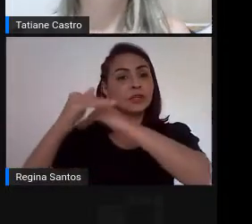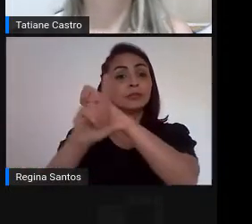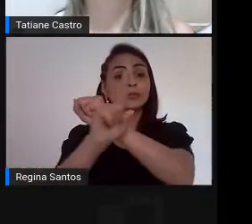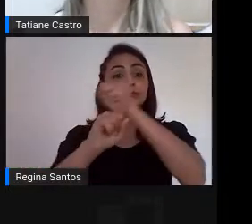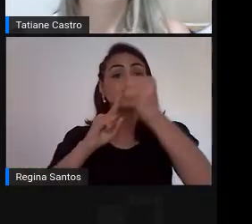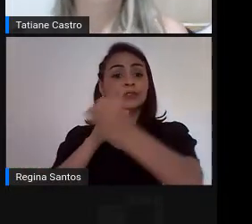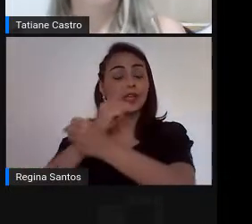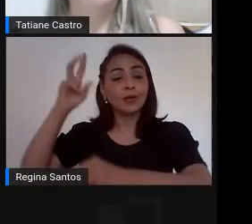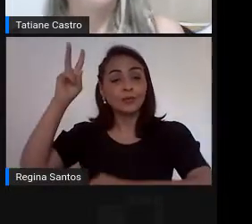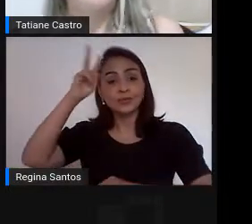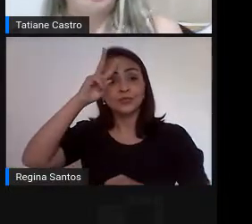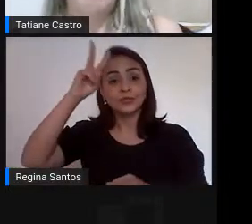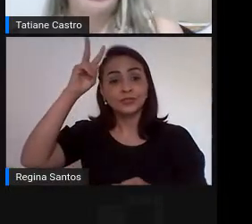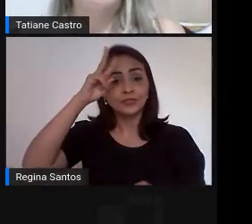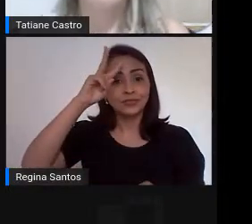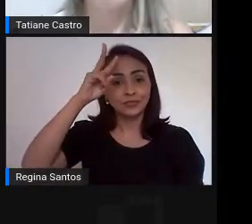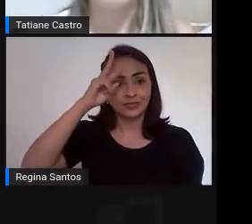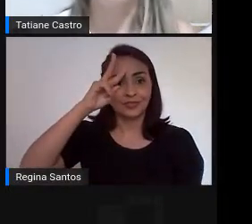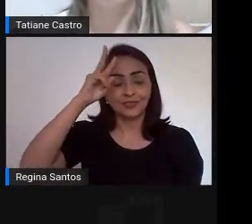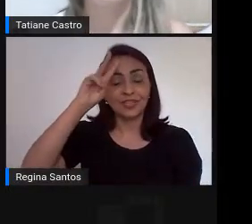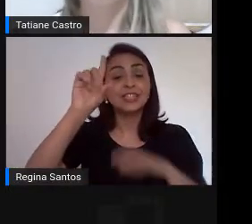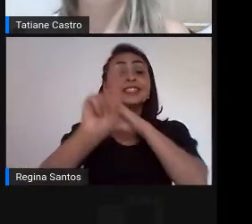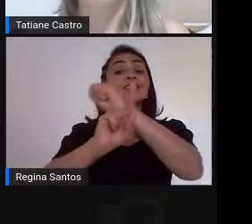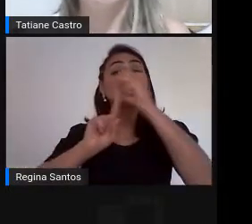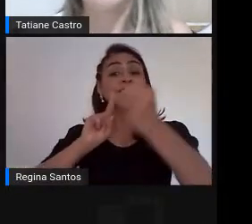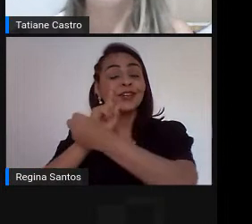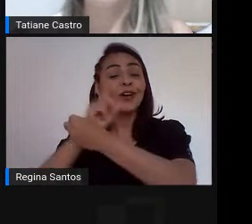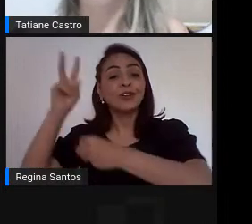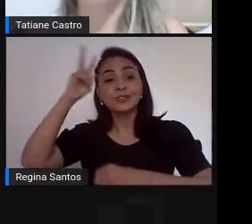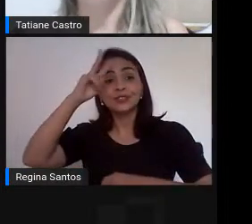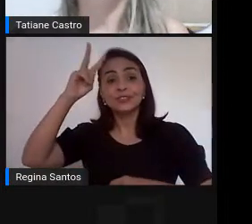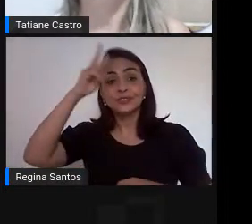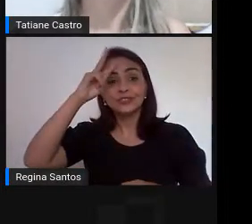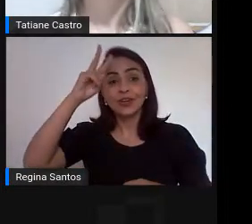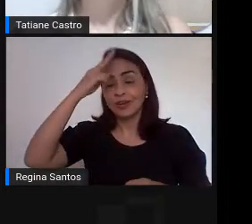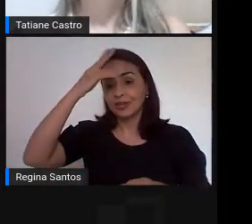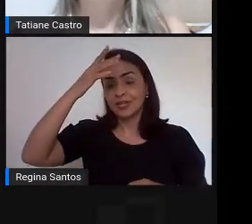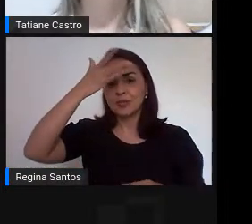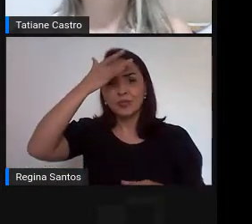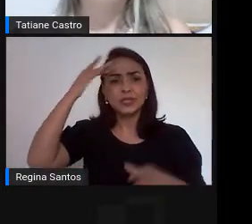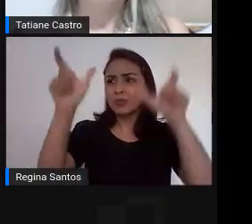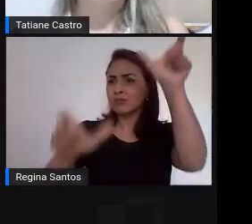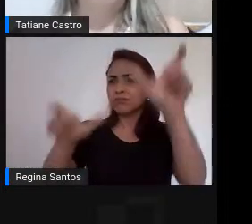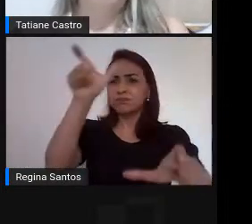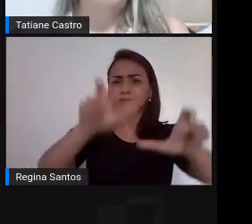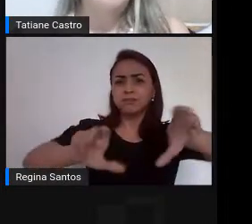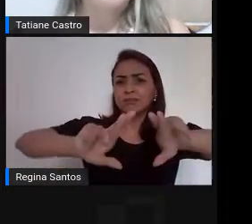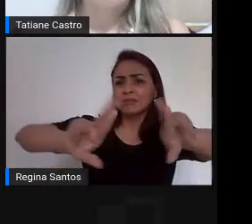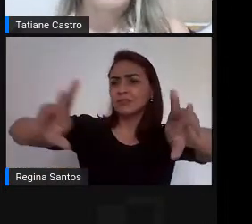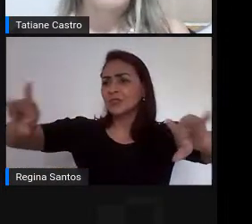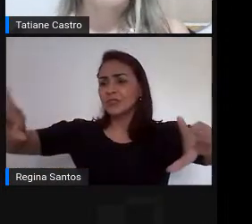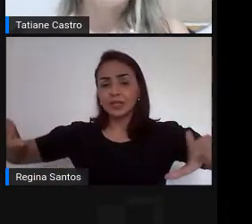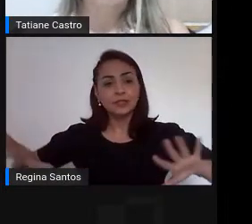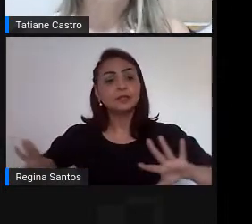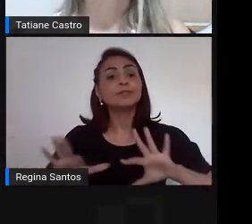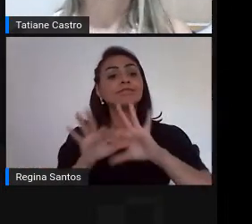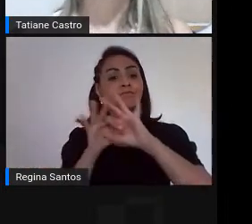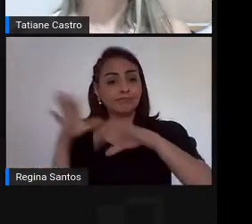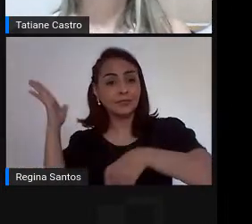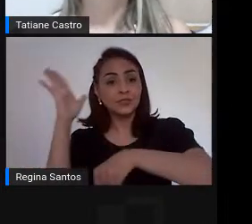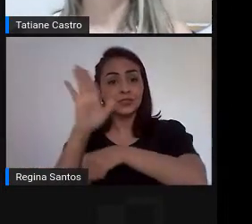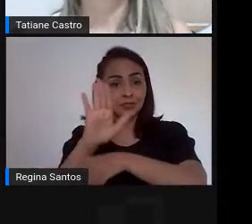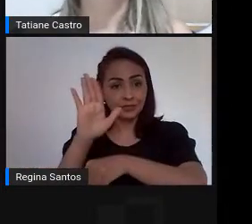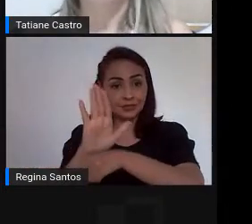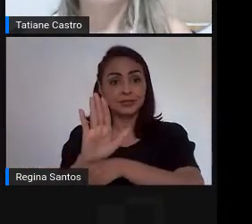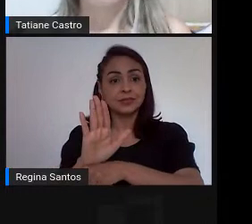construído sócio-historicamente, com a participação dos diversos sujeitos. Dentro da produção dos currículos acadêmicos,